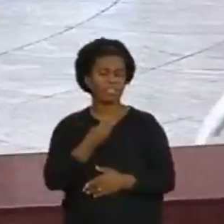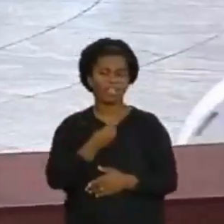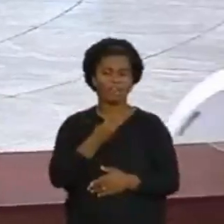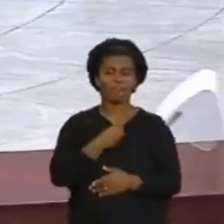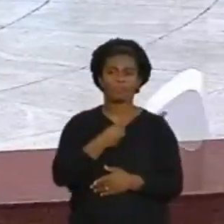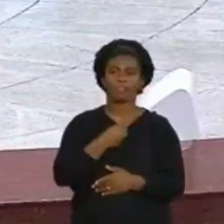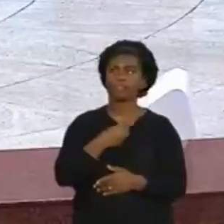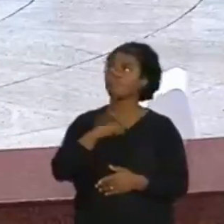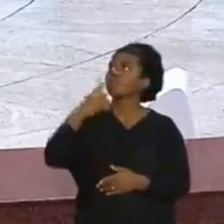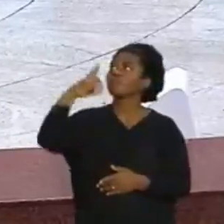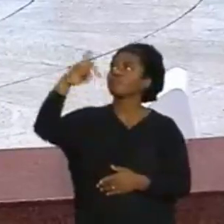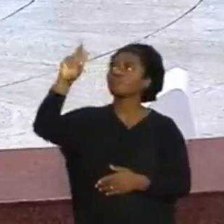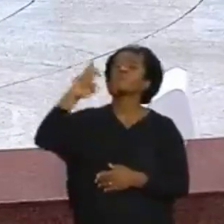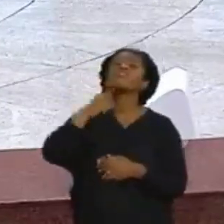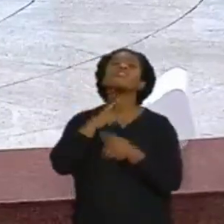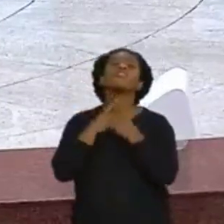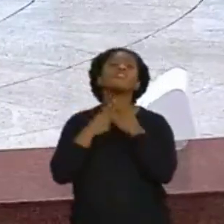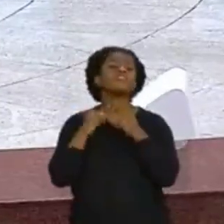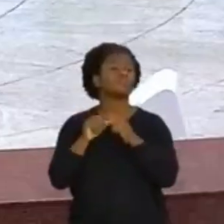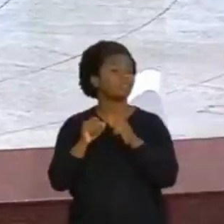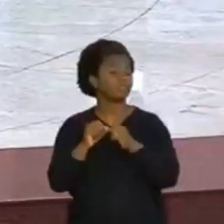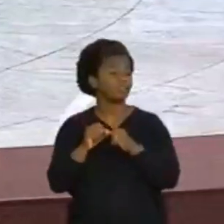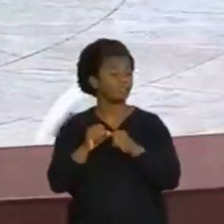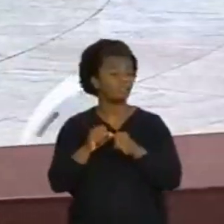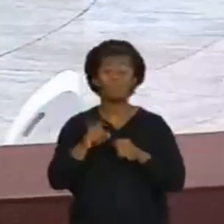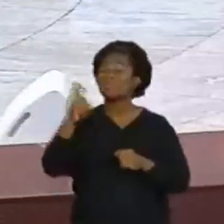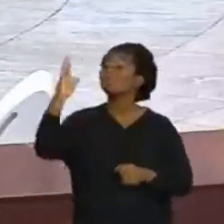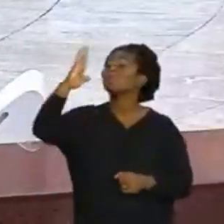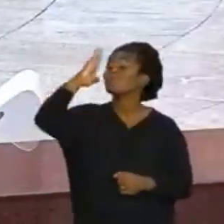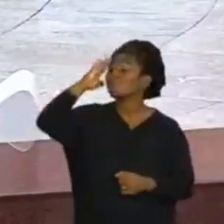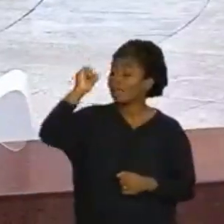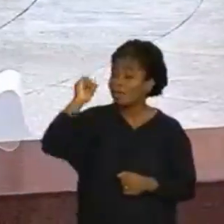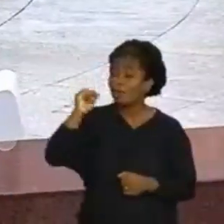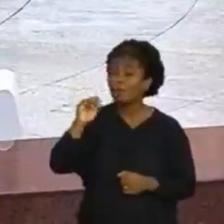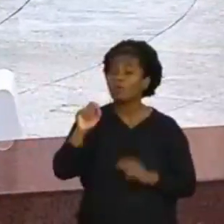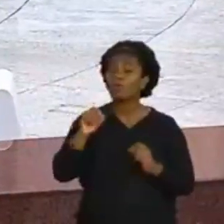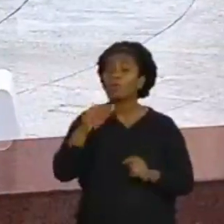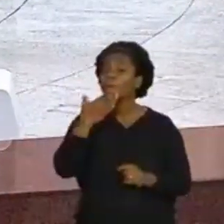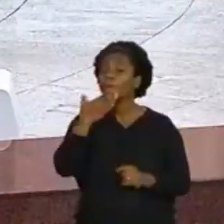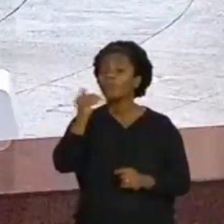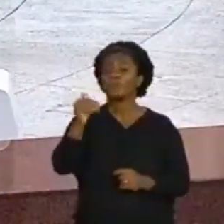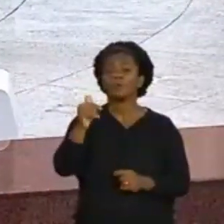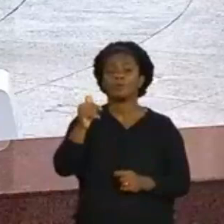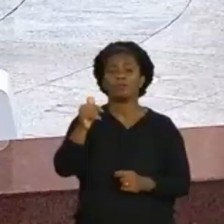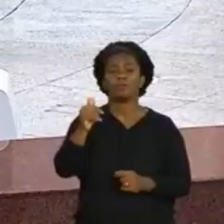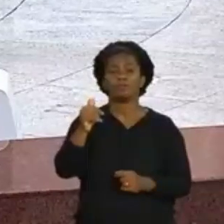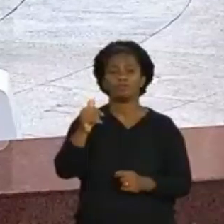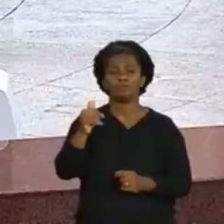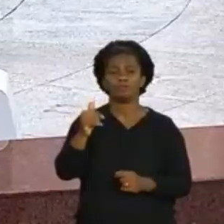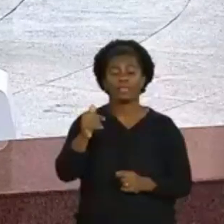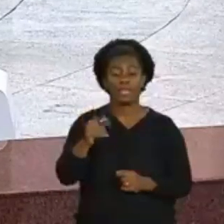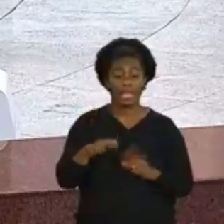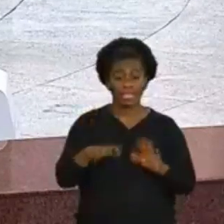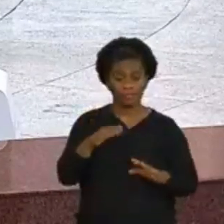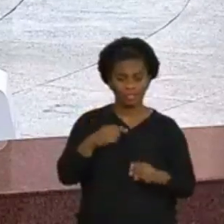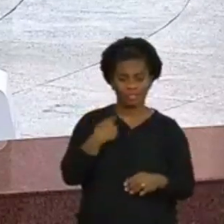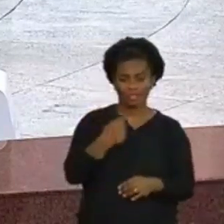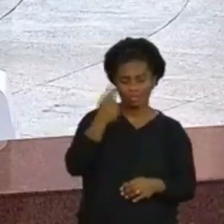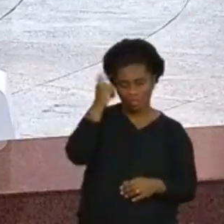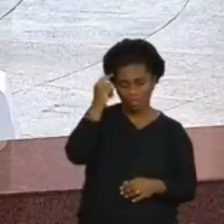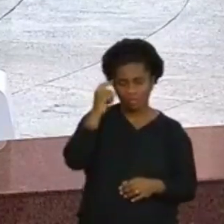que é pior. Deus sabe. Às vezes a gente pensa que sabe, mas quem sabe é quem? É Deus que